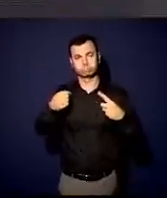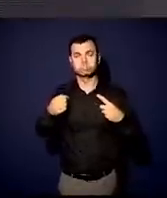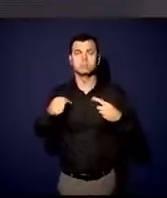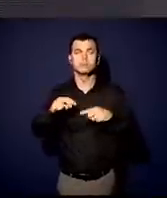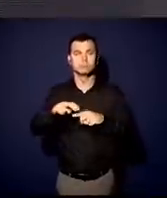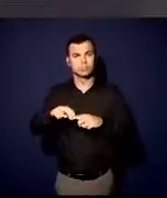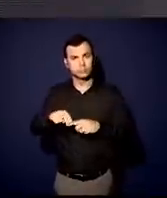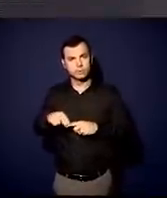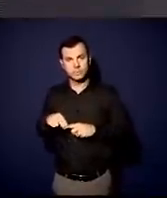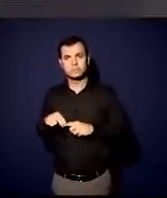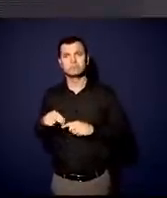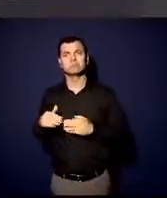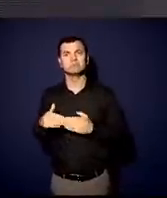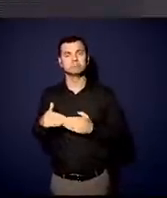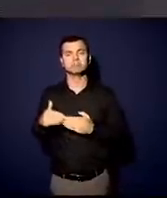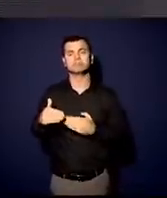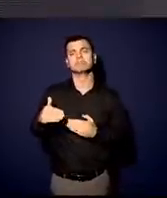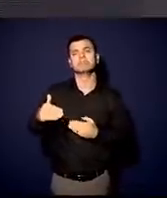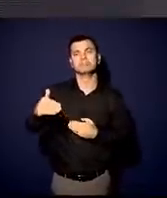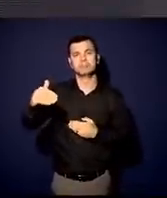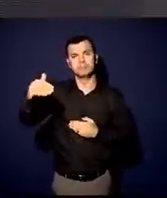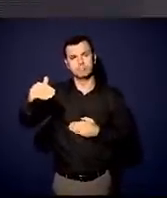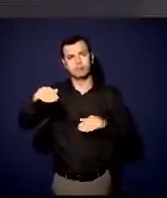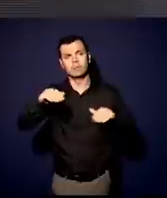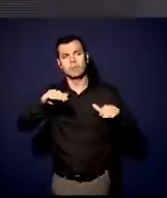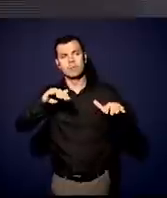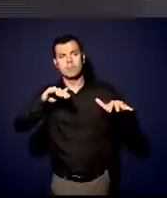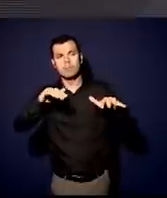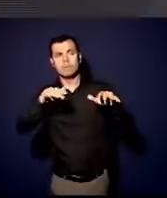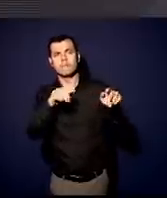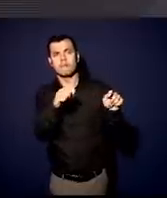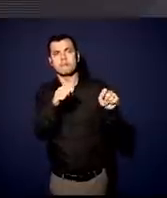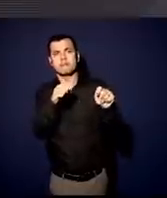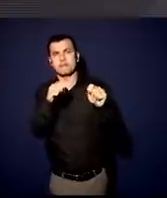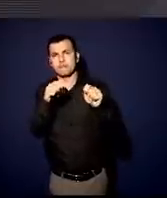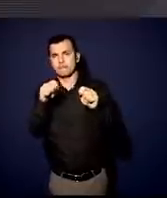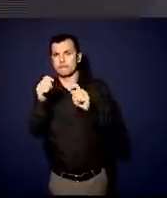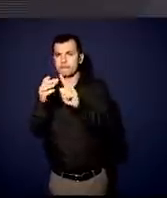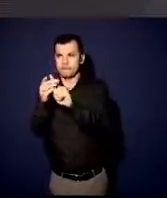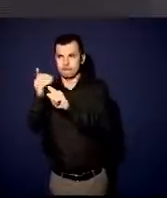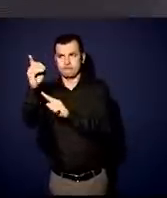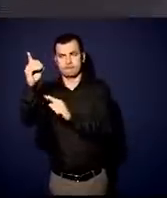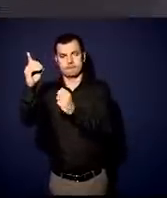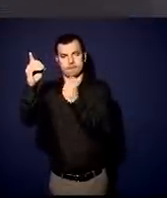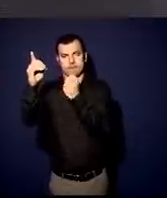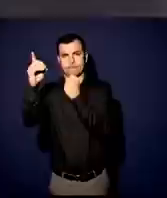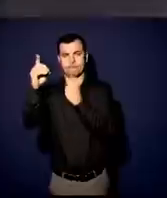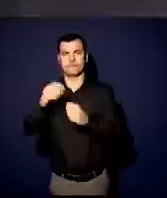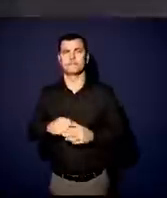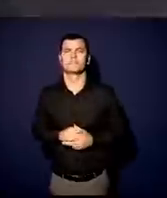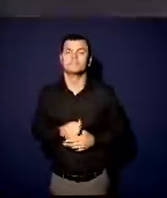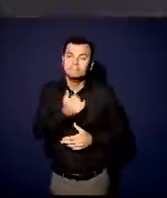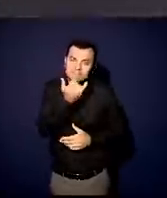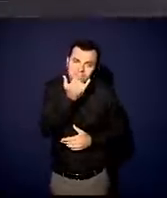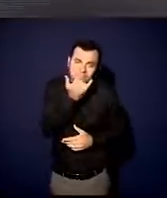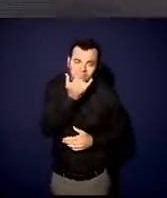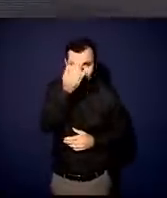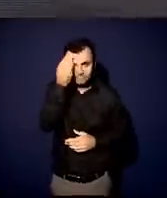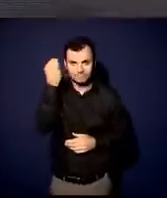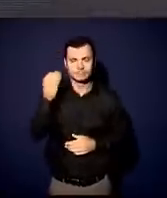se espere é um movimento bem mais contido na direção do dólar forte tá é isso Desculpa